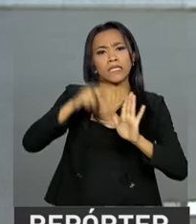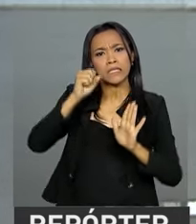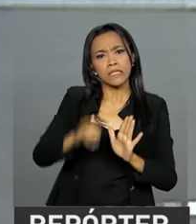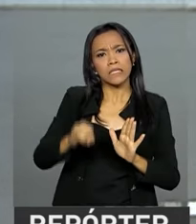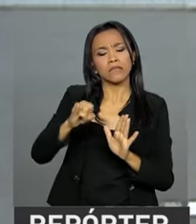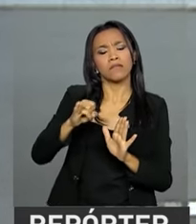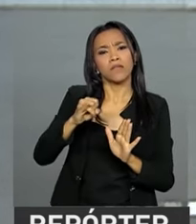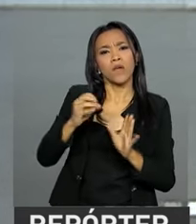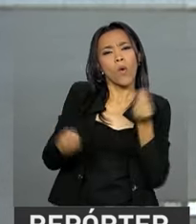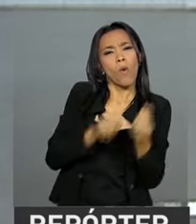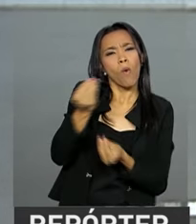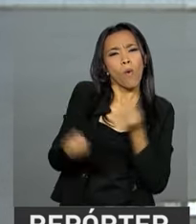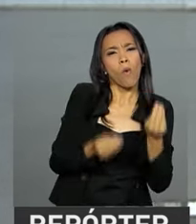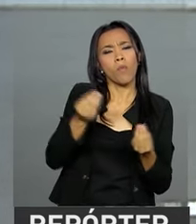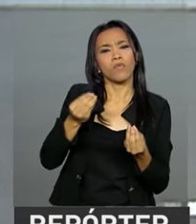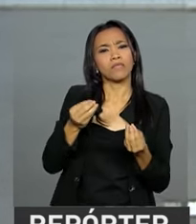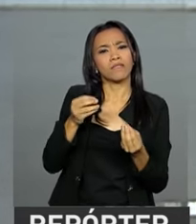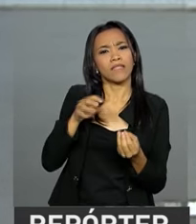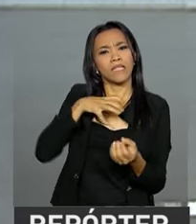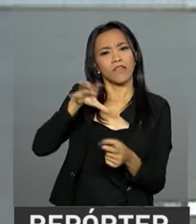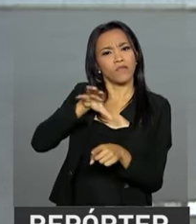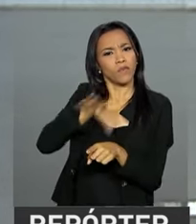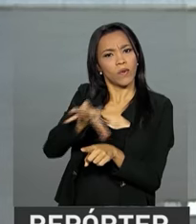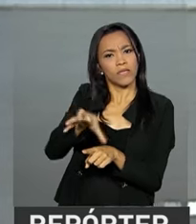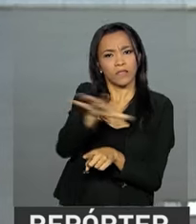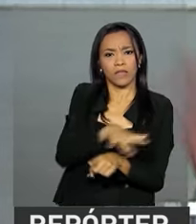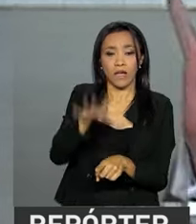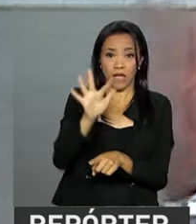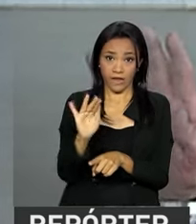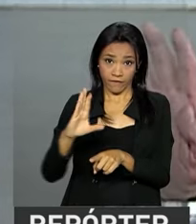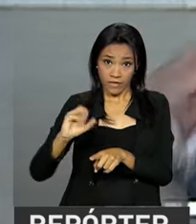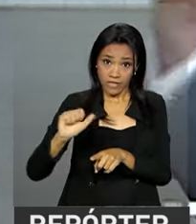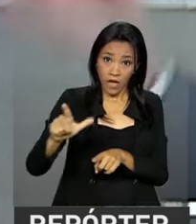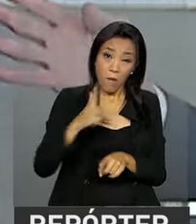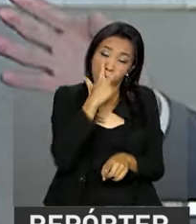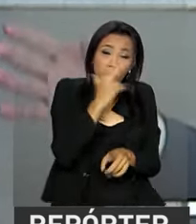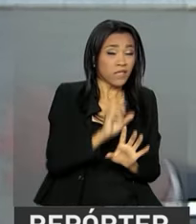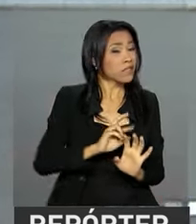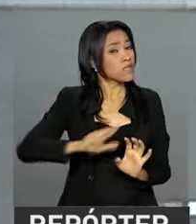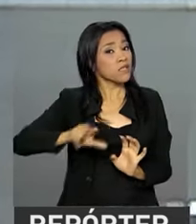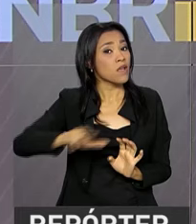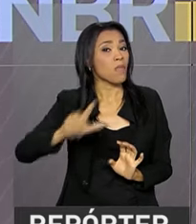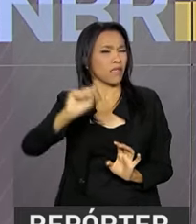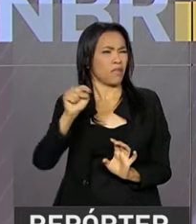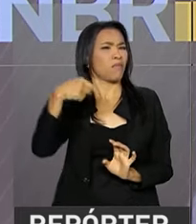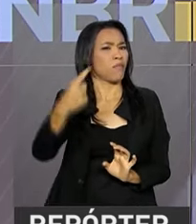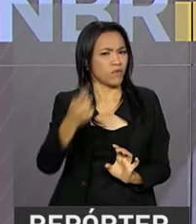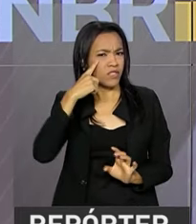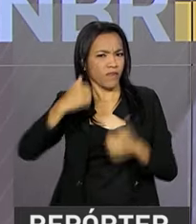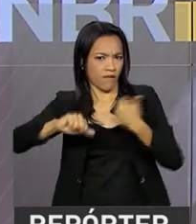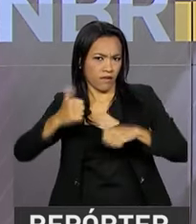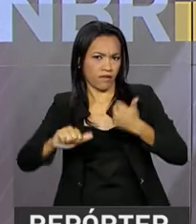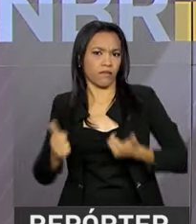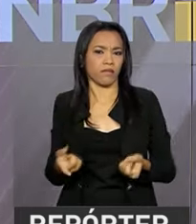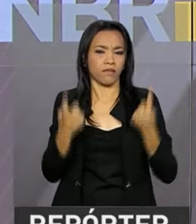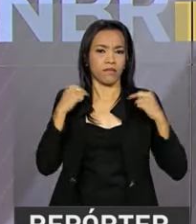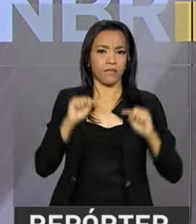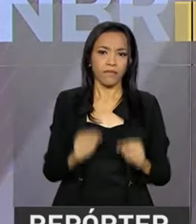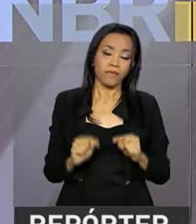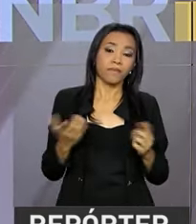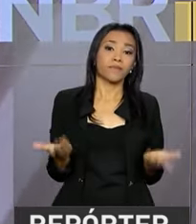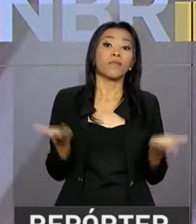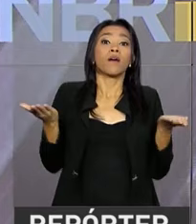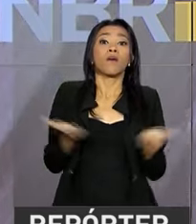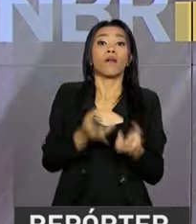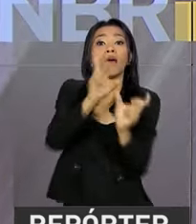de natureza fiscal ou não aparentemente não mas isso é um exame que nós vamos fazer depois ea receita federal